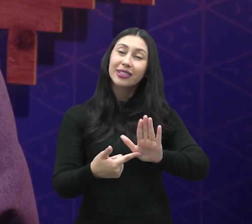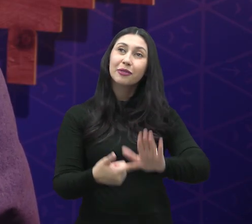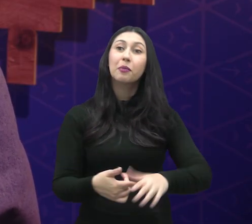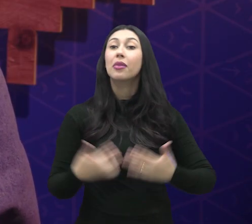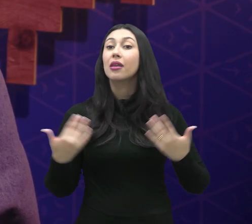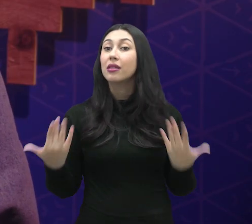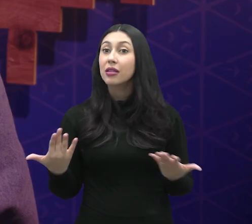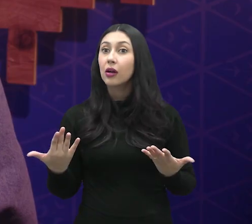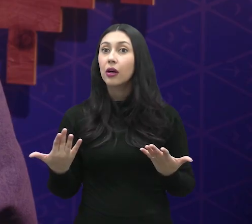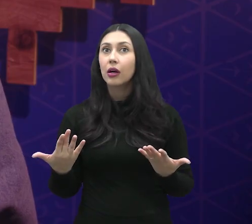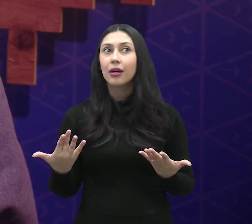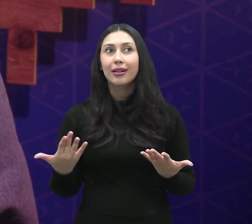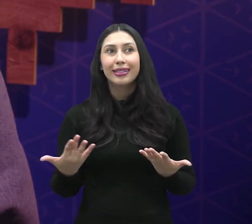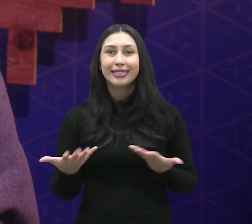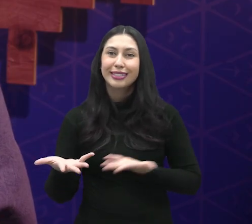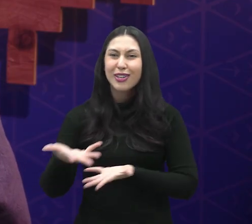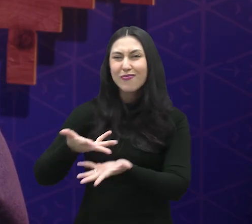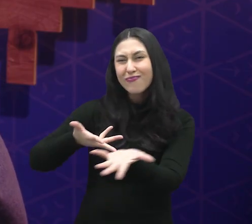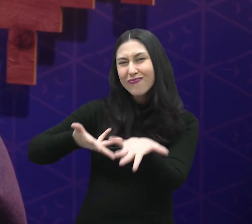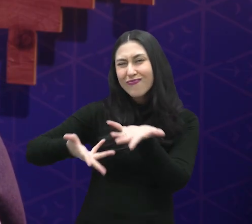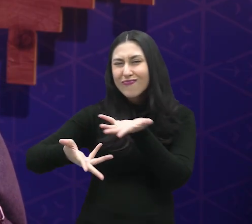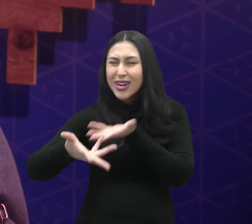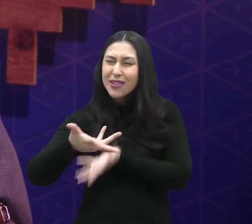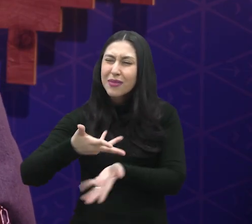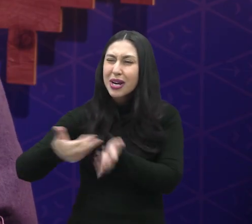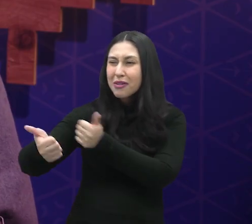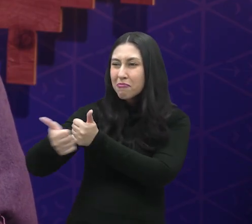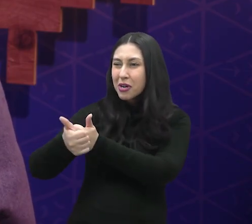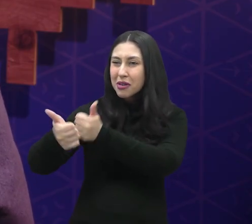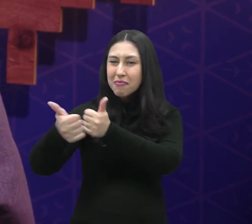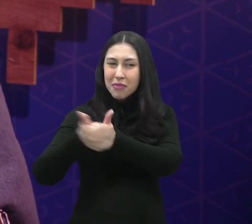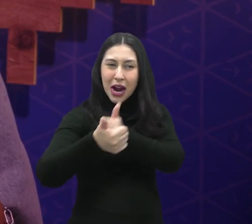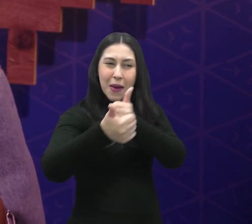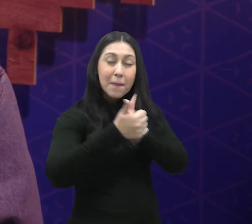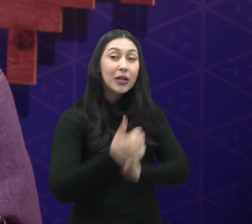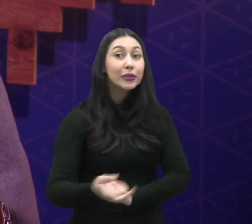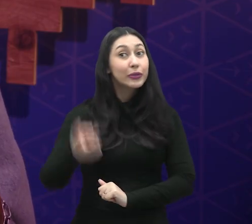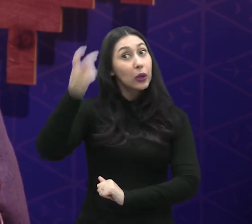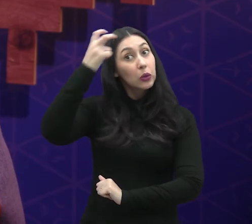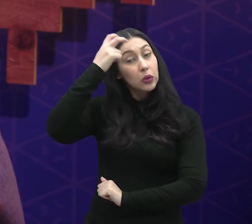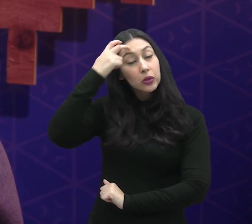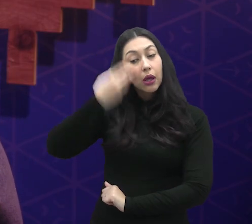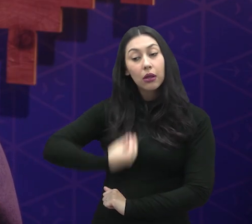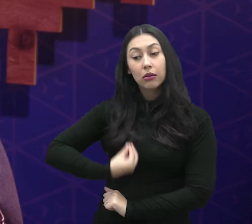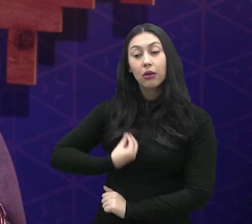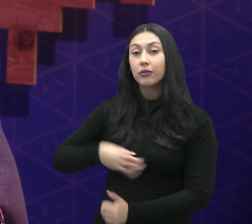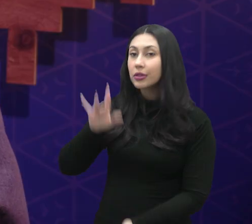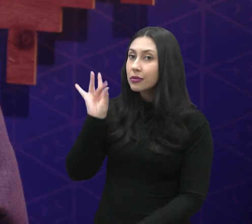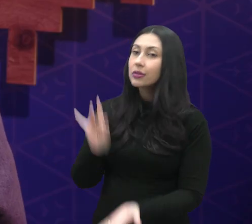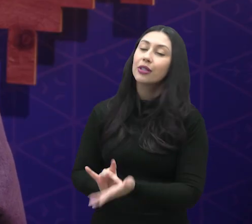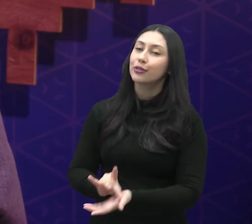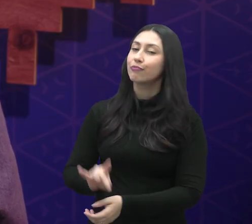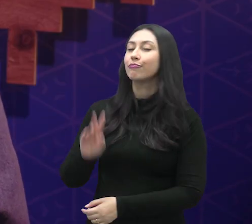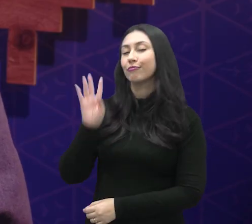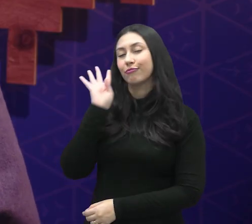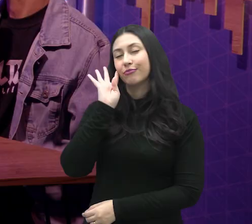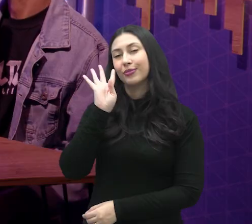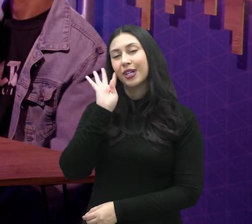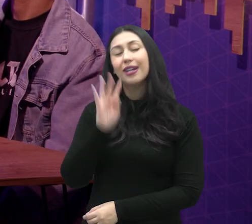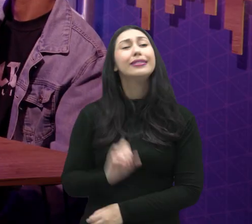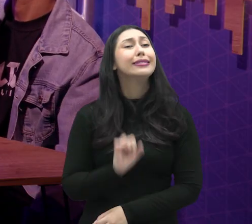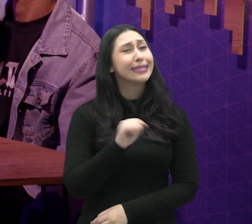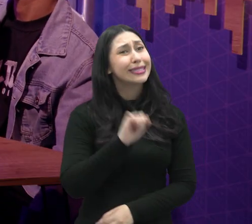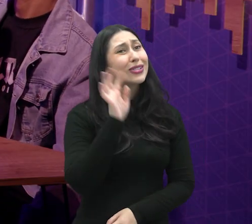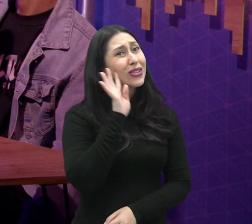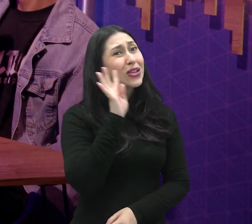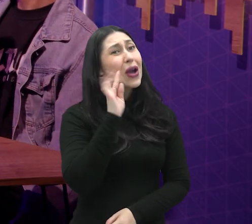Então, quando a galera consegue brincar com isso, aproximar as pessoas da sua cultura, da realidade das pessoas, eu acho super válido.